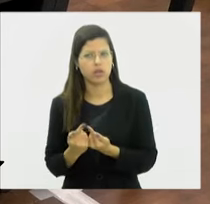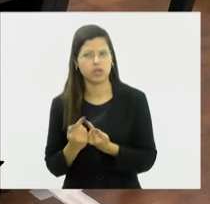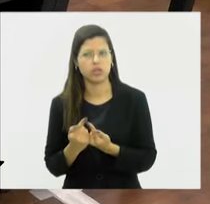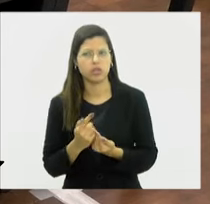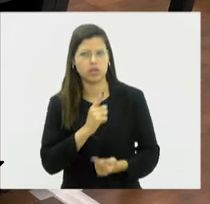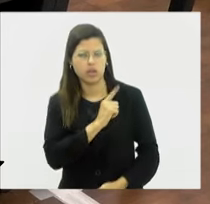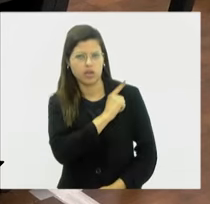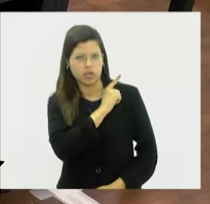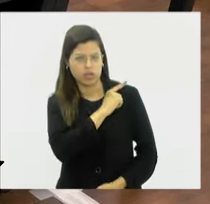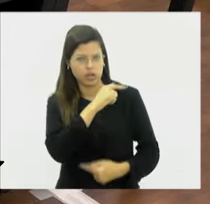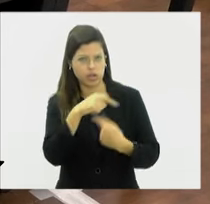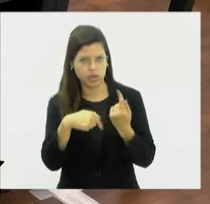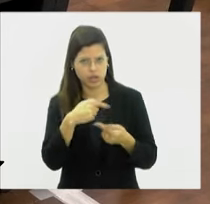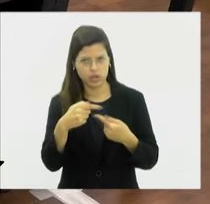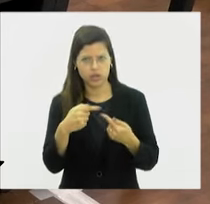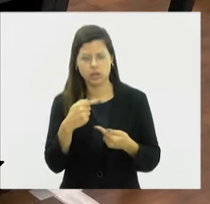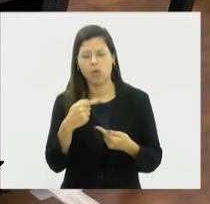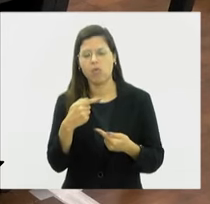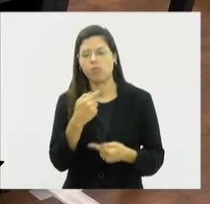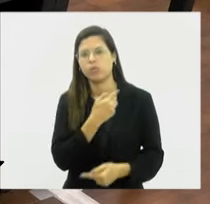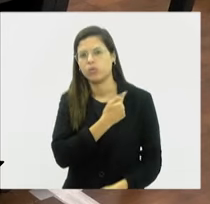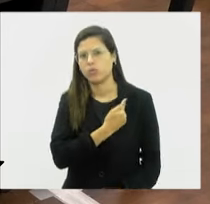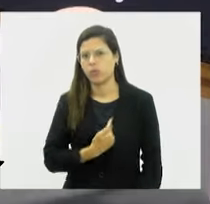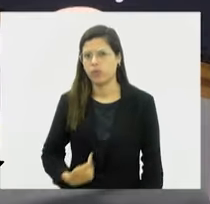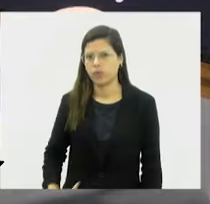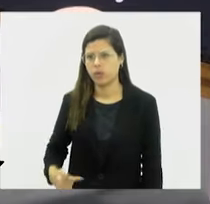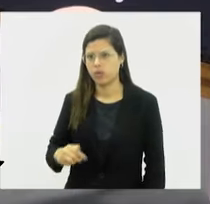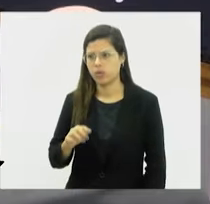do governador Wilson Witzel,